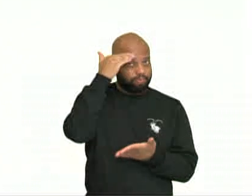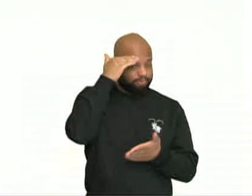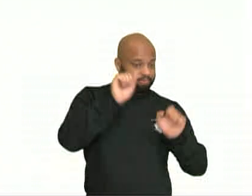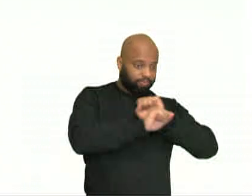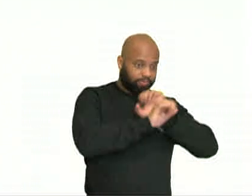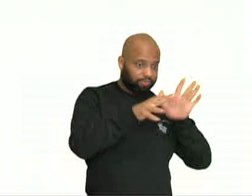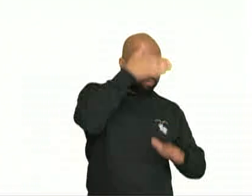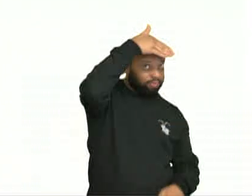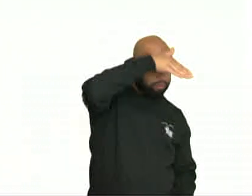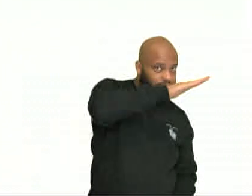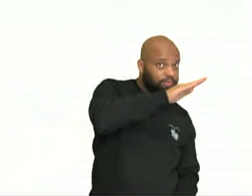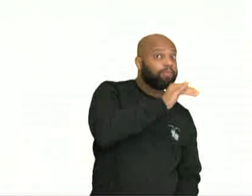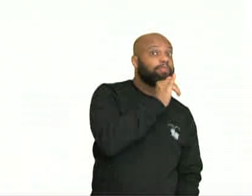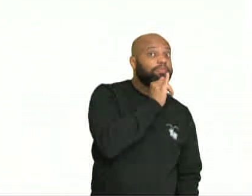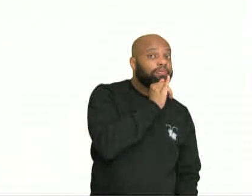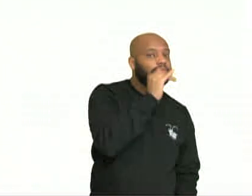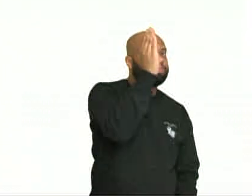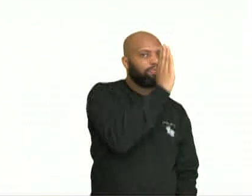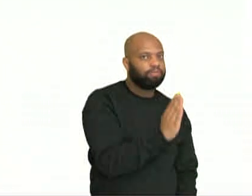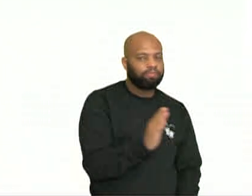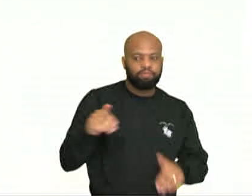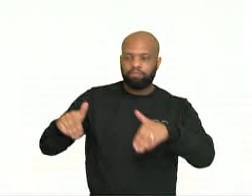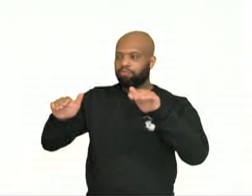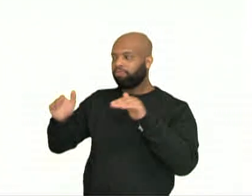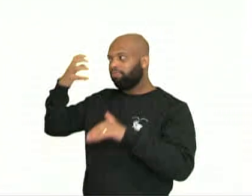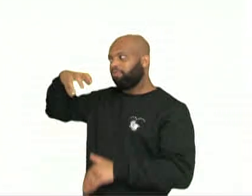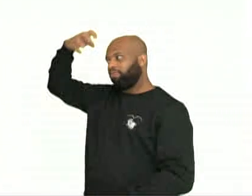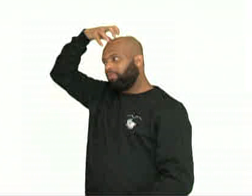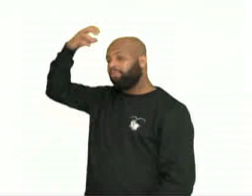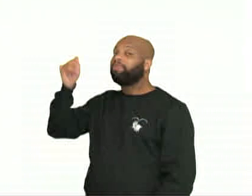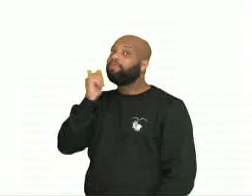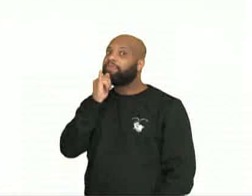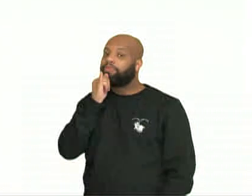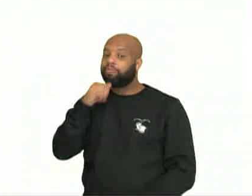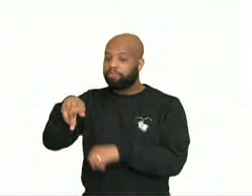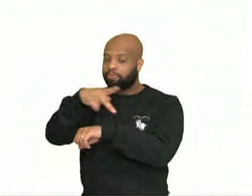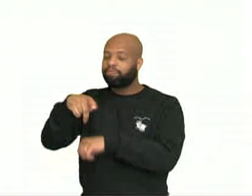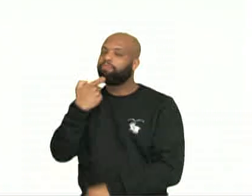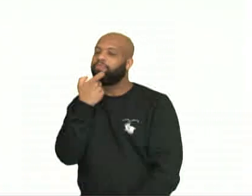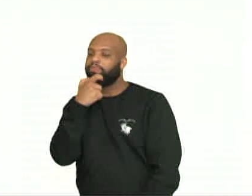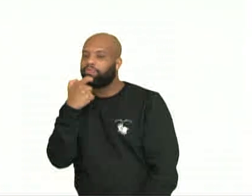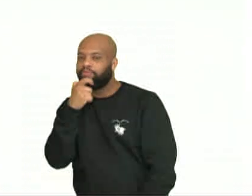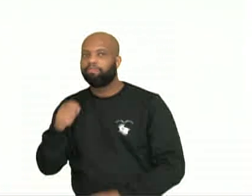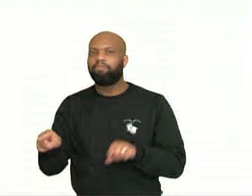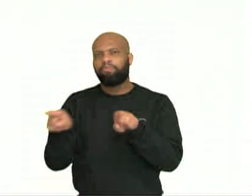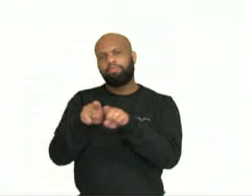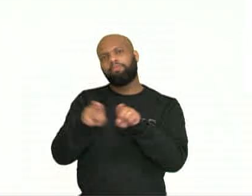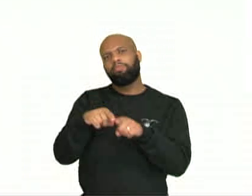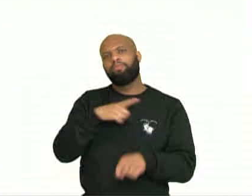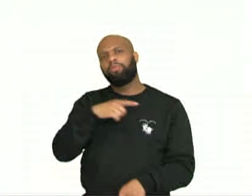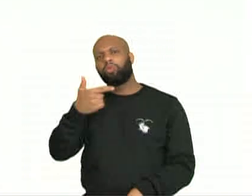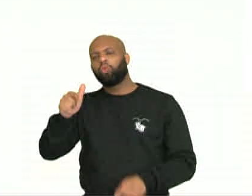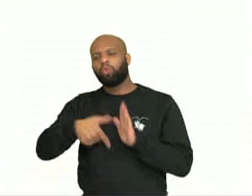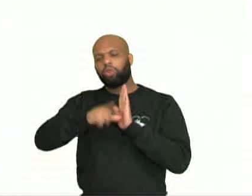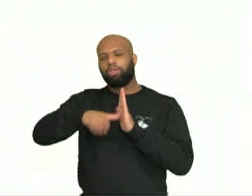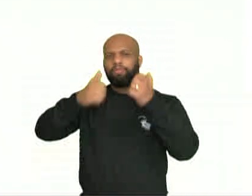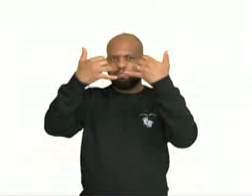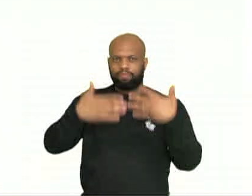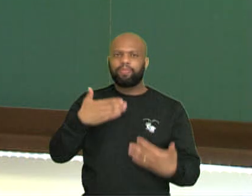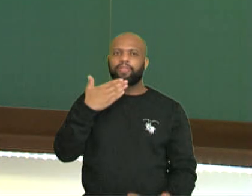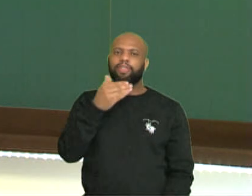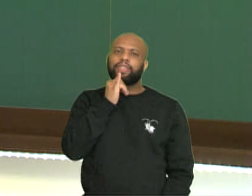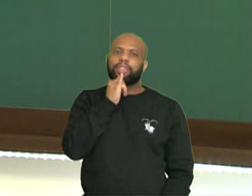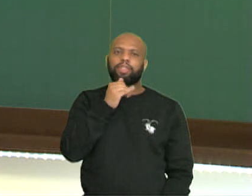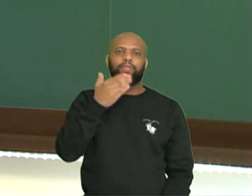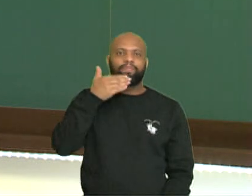república, no caso brasileira, e o que é uma monarquia, no caso da inglesa, ou então de outras, como a gente deu o nome da Arábia